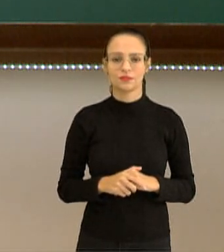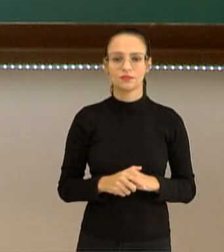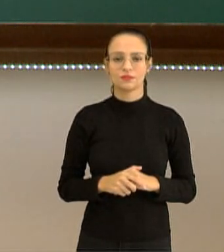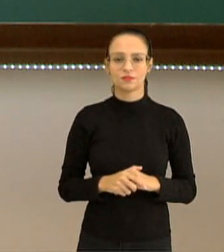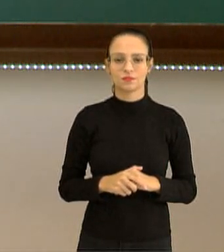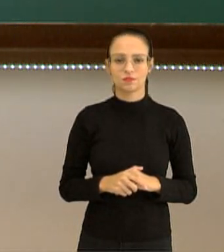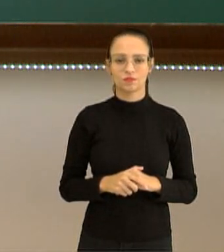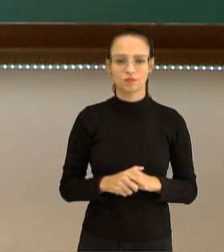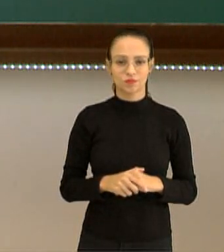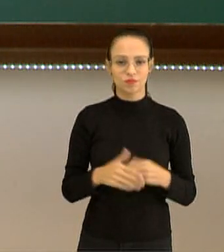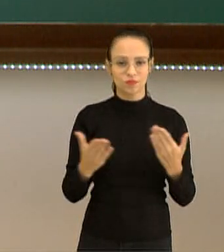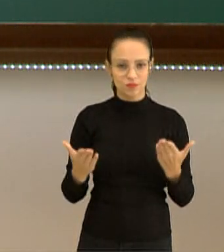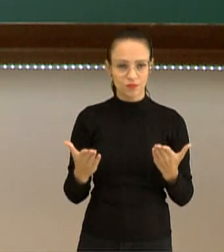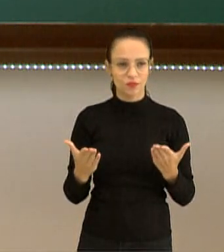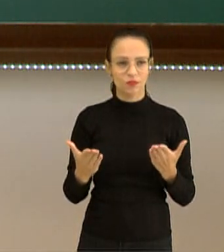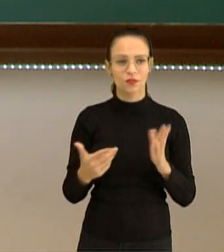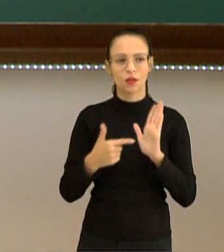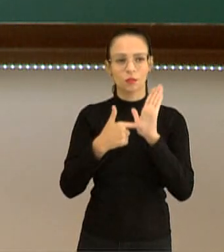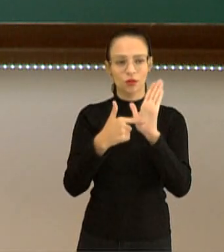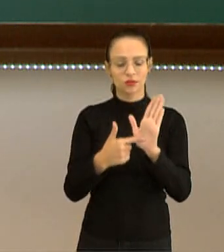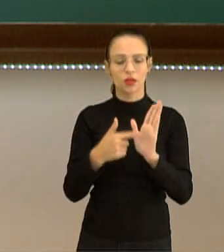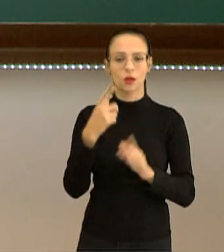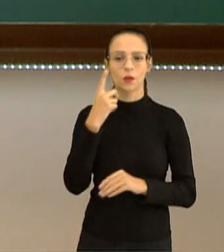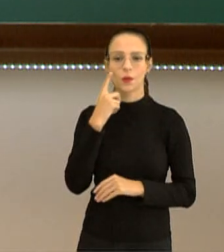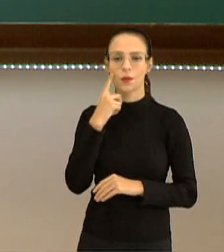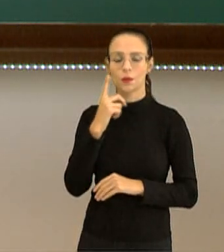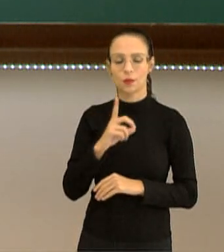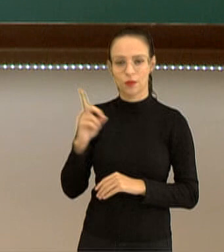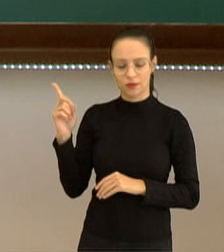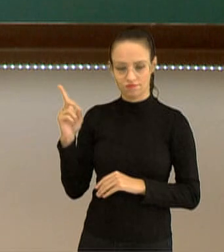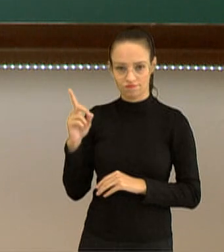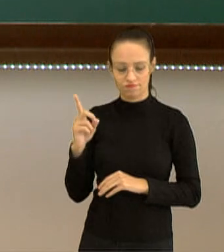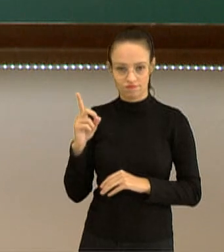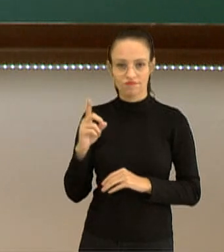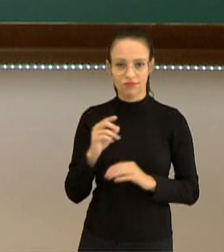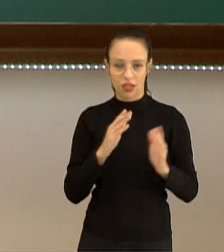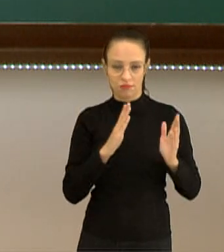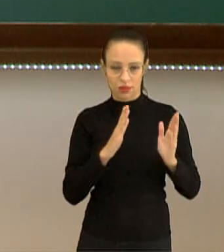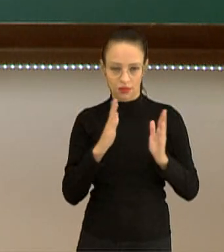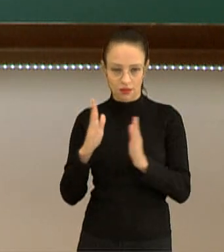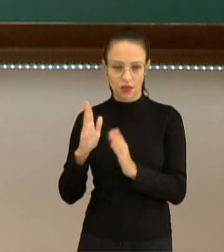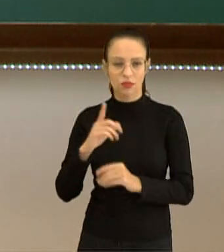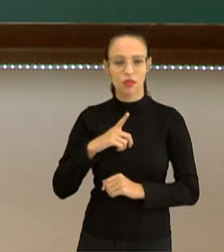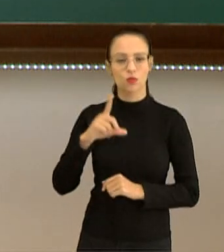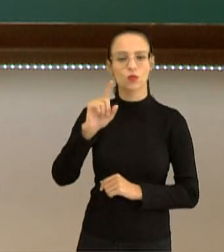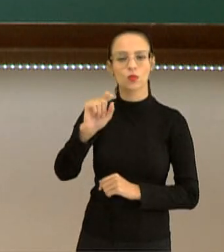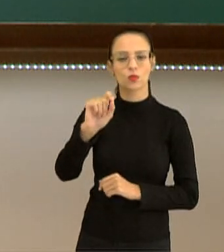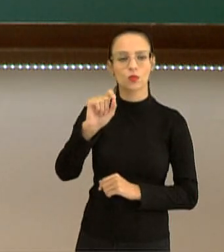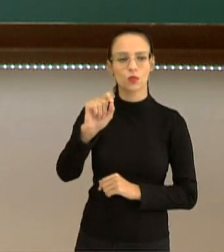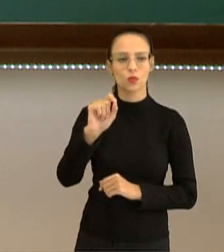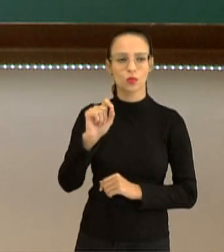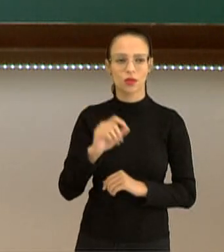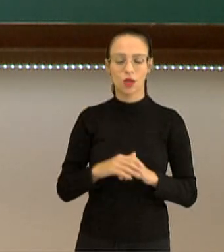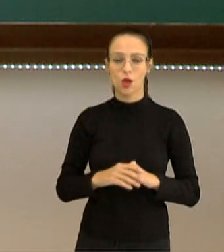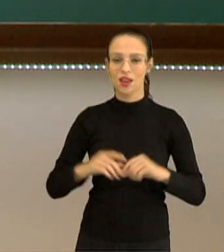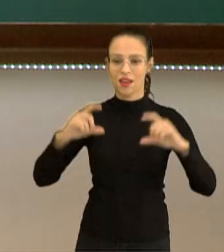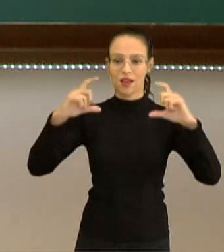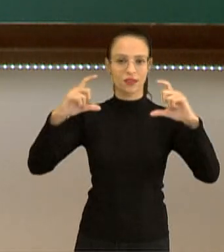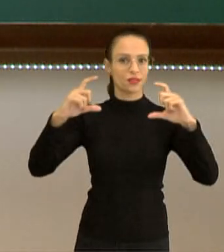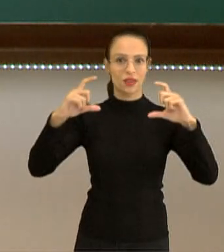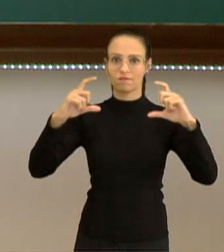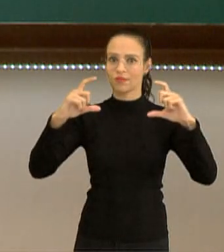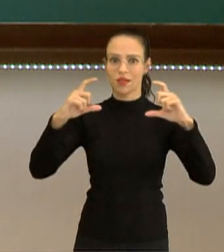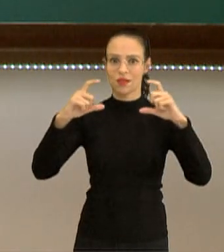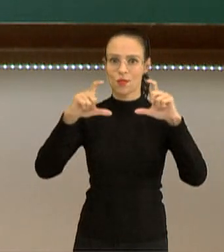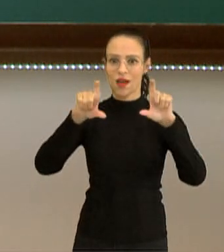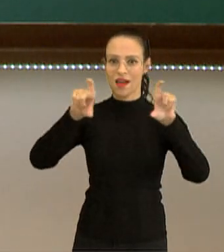só. Representando esse intervalo, nós temos o quê? Né, que os colchetes aqui, eles são